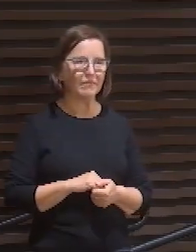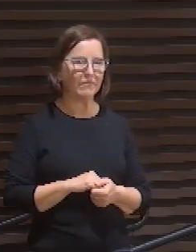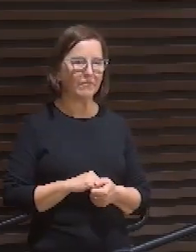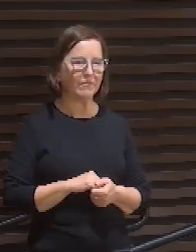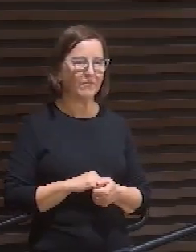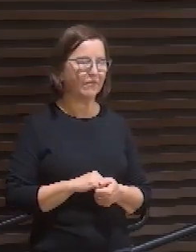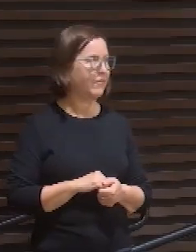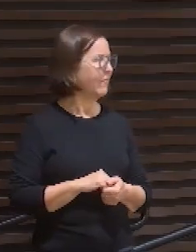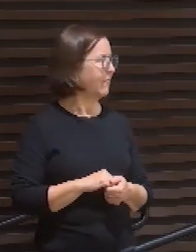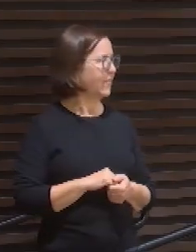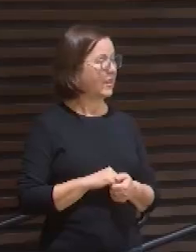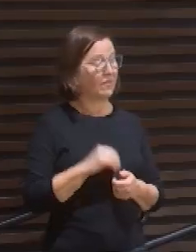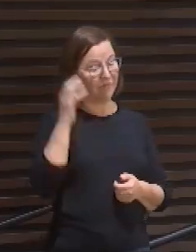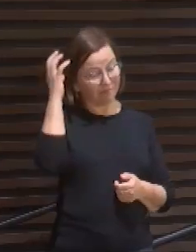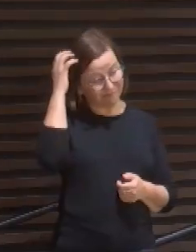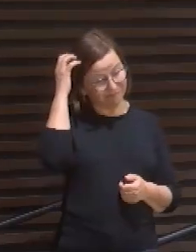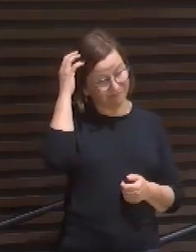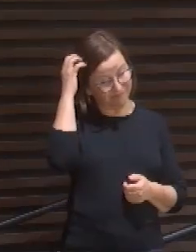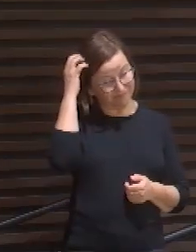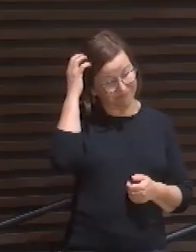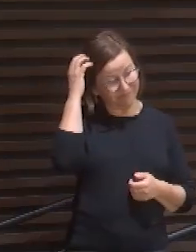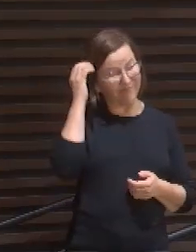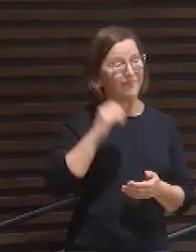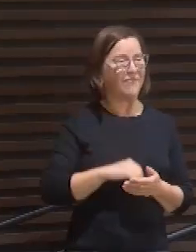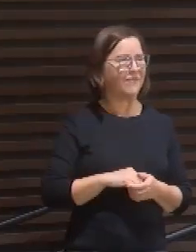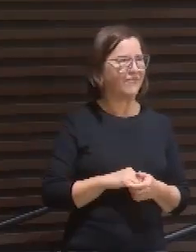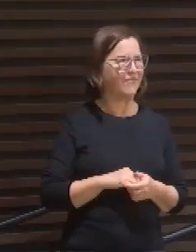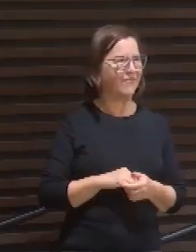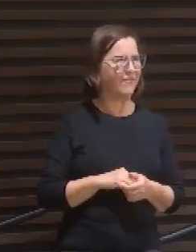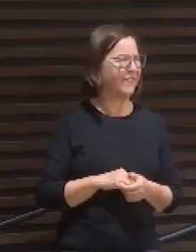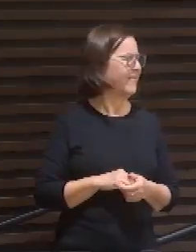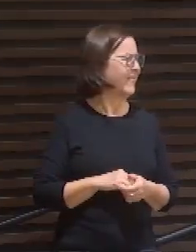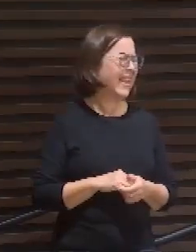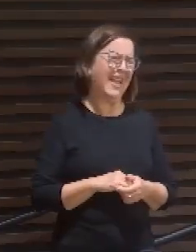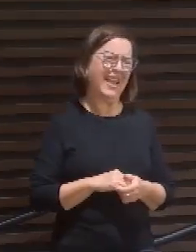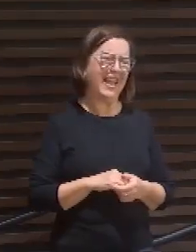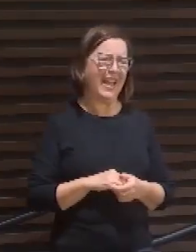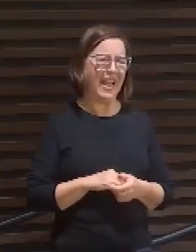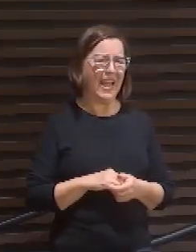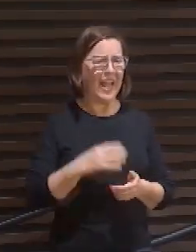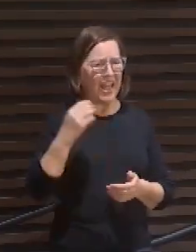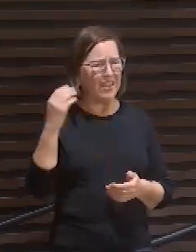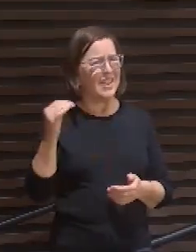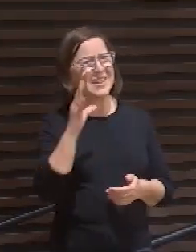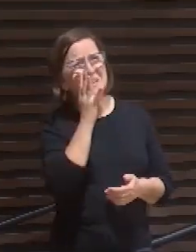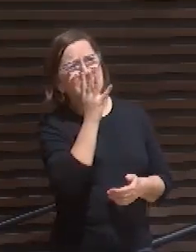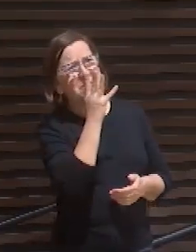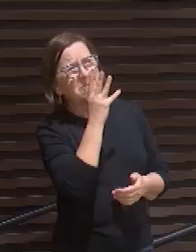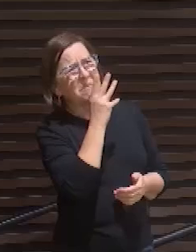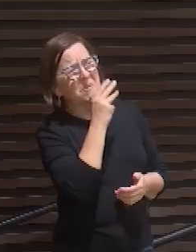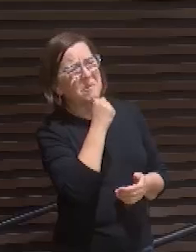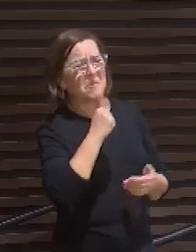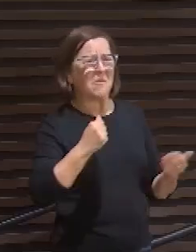Encostou para o lado. Não, senhor, vamos, essa viagem é longa. A gente vai fazer umas...